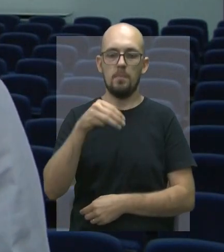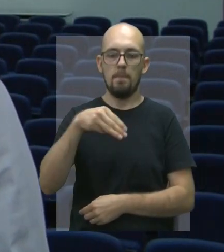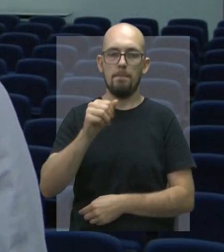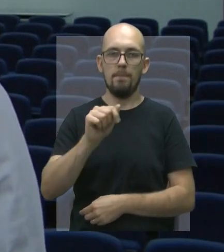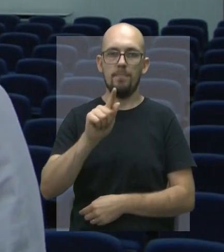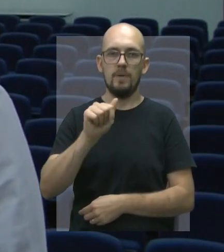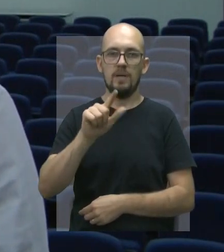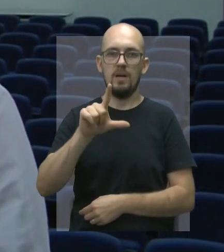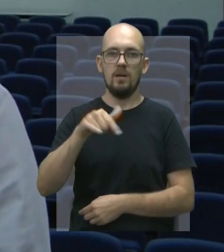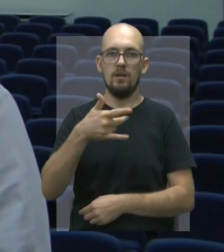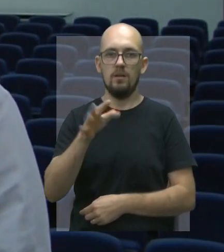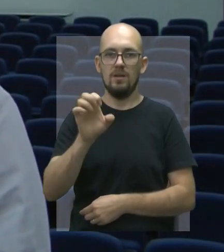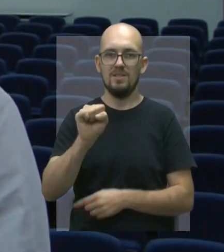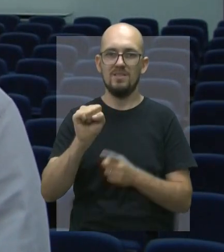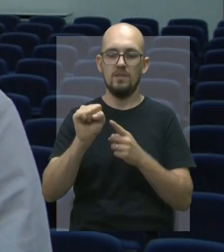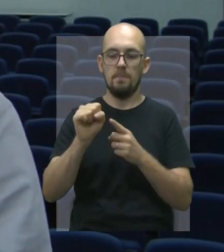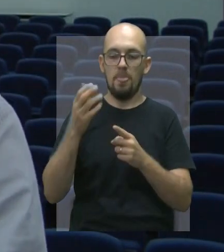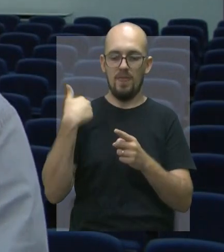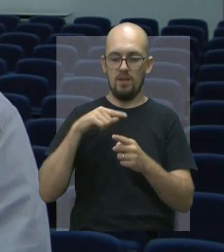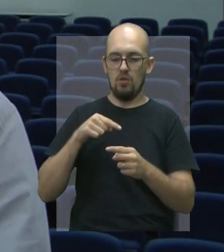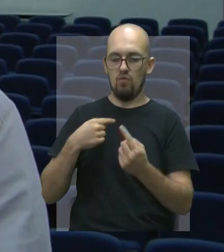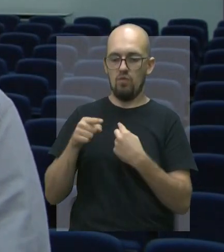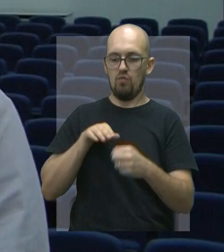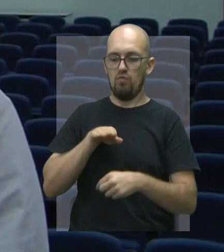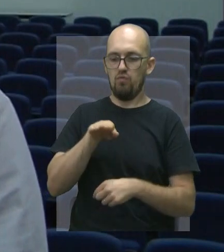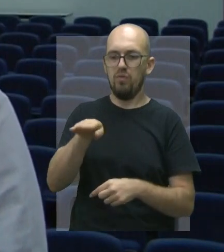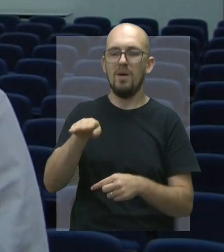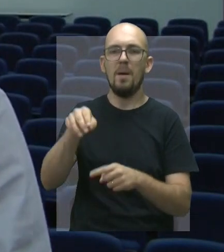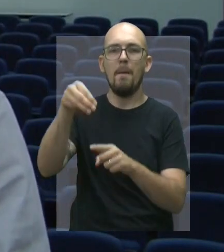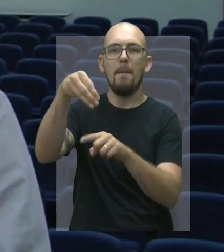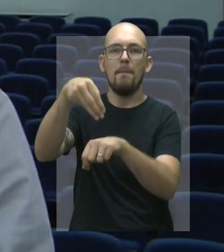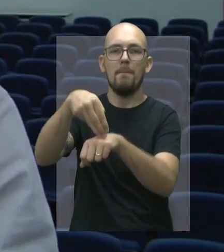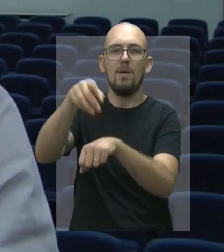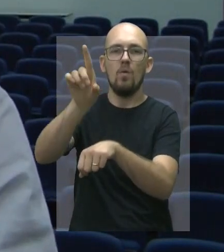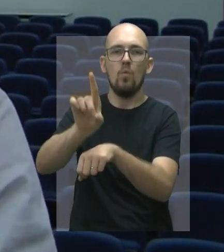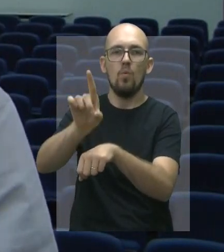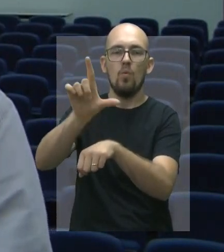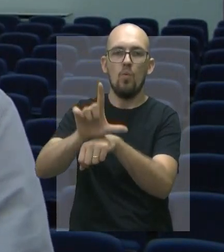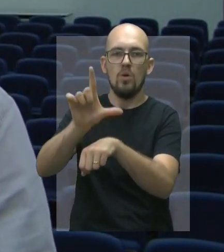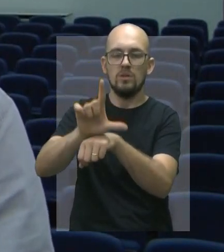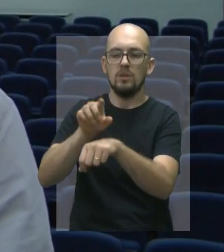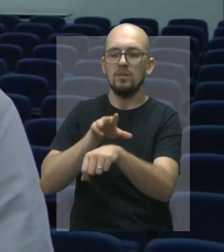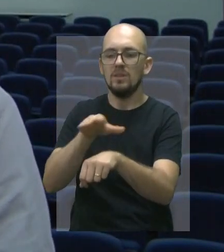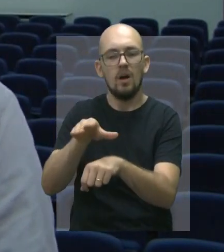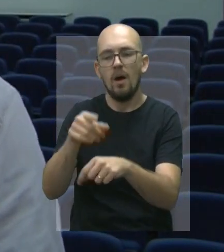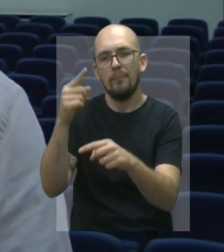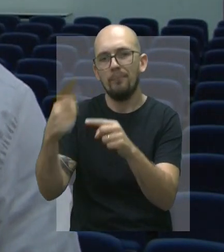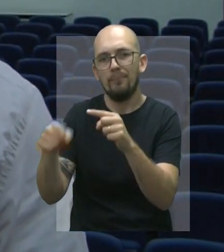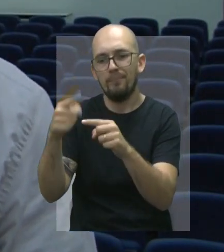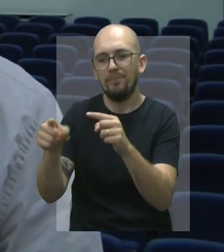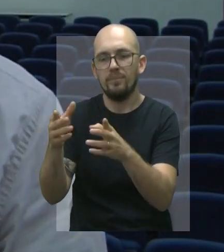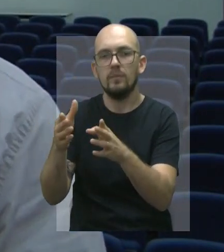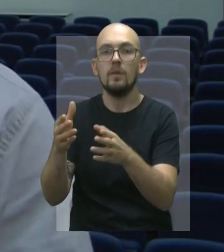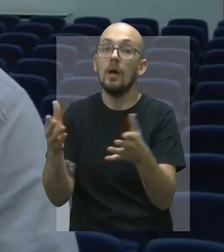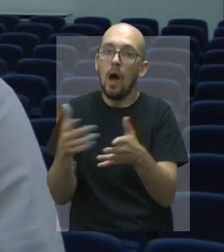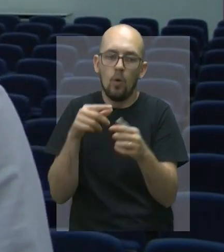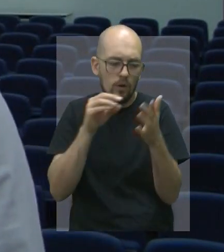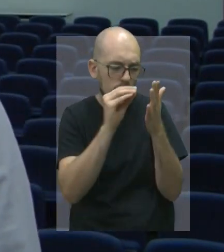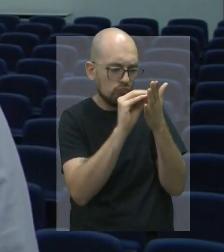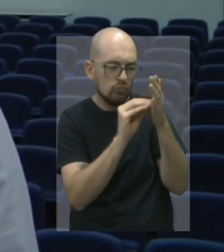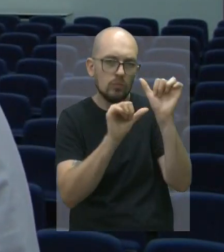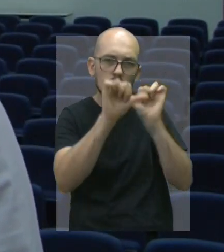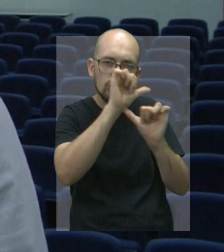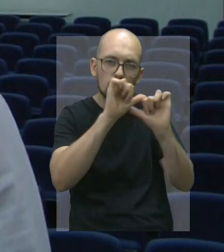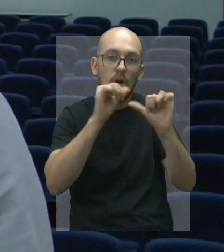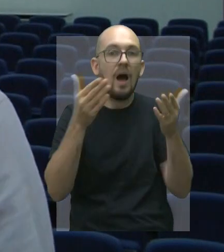princípio jogava para o bairro Maria Luísa, mas parecia um pouco inviável, e agora a gente regulou isso e o anel deve seguir já